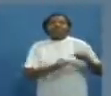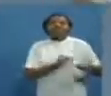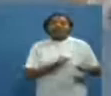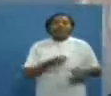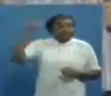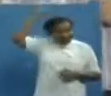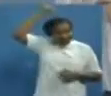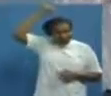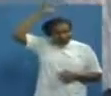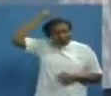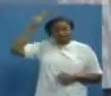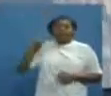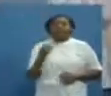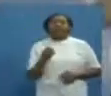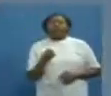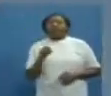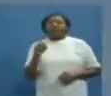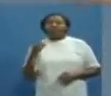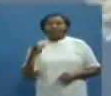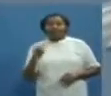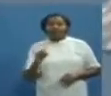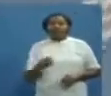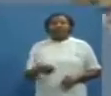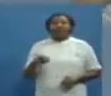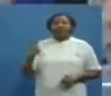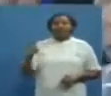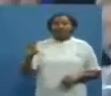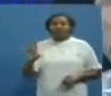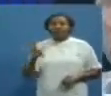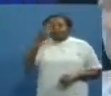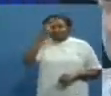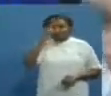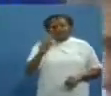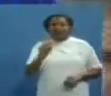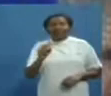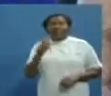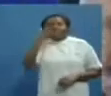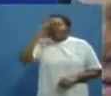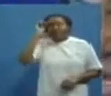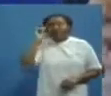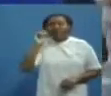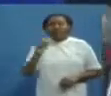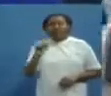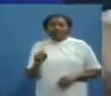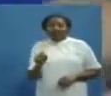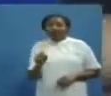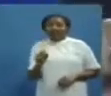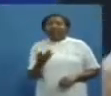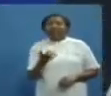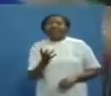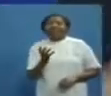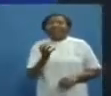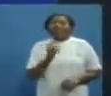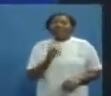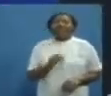ser cheio do Espírito Santo Então você está no lugar errado vá para o chiqueiro vá para o buraco lá